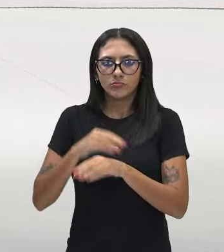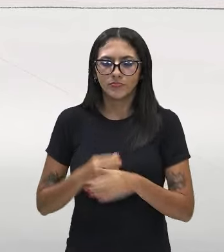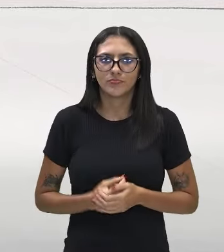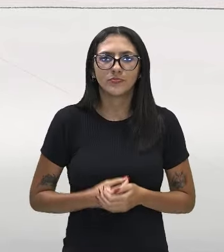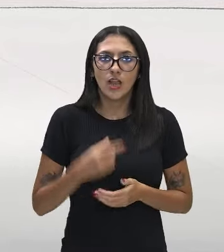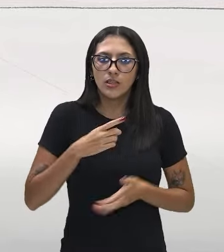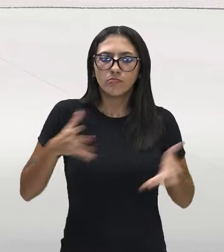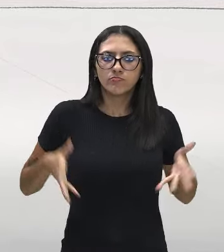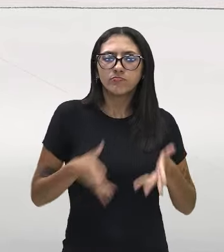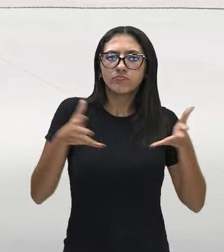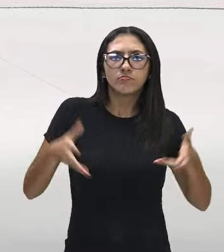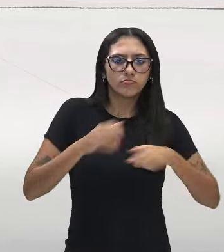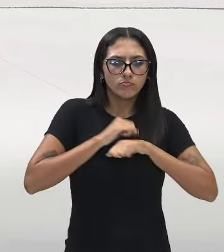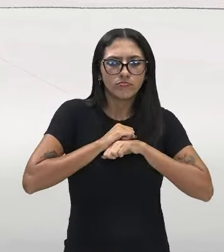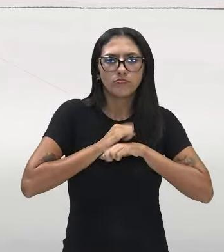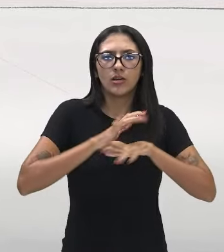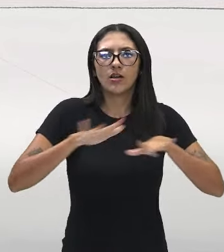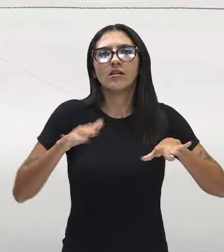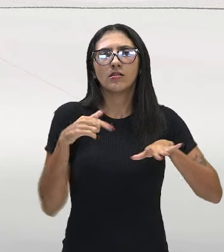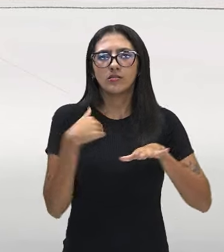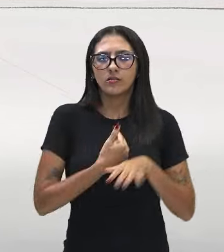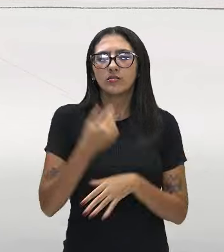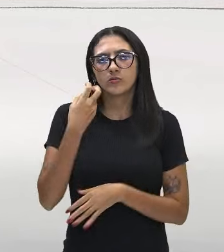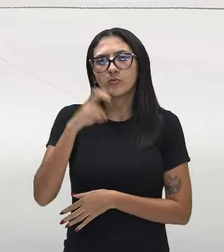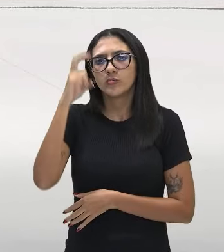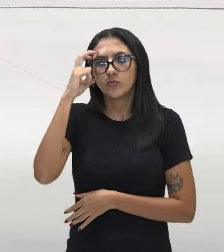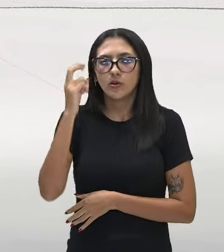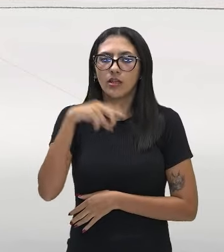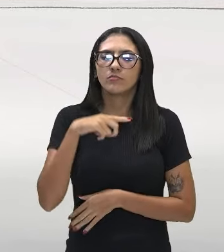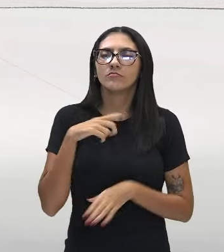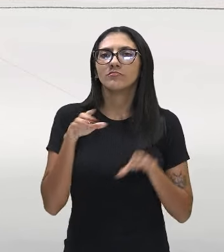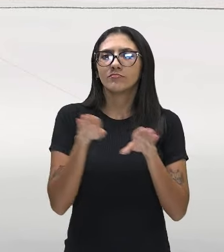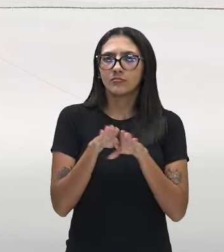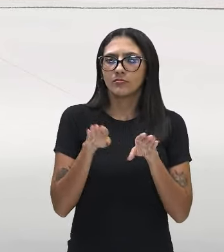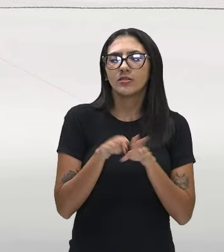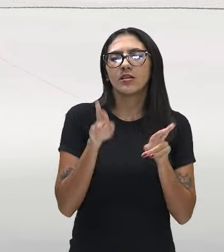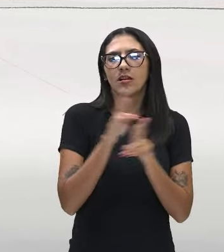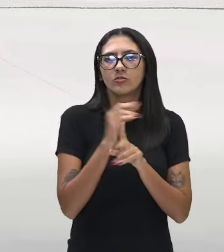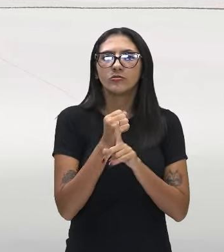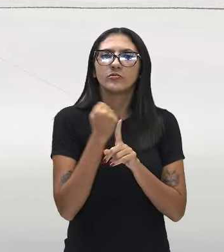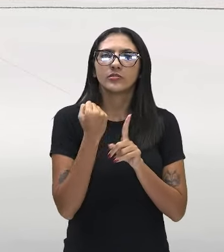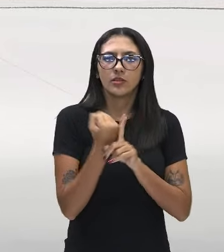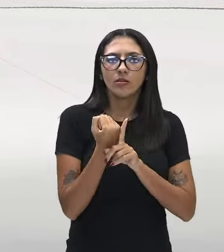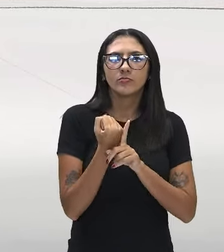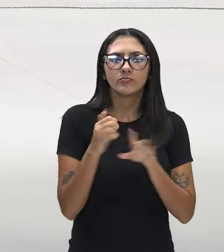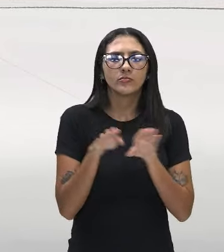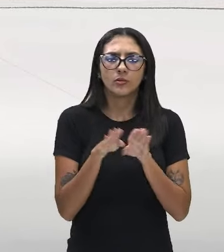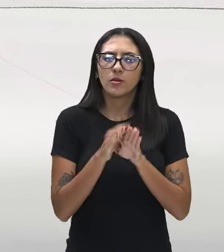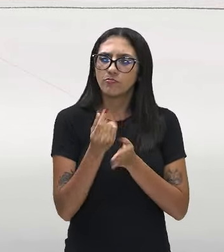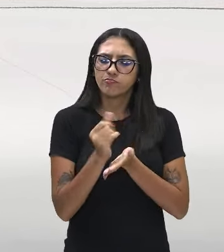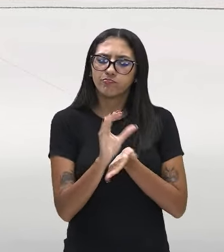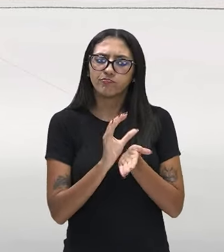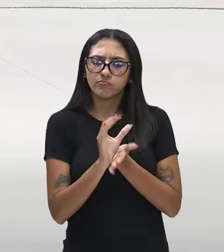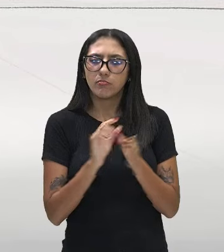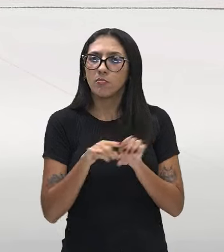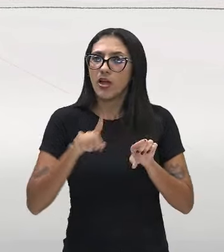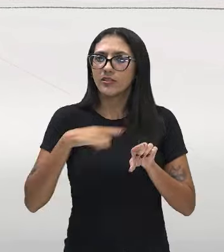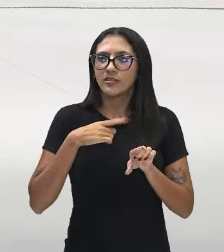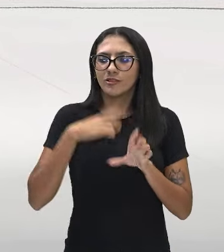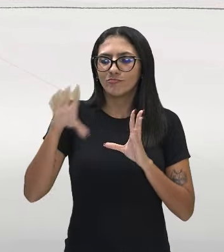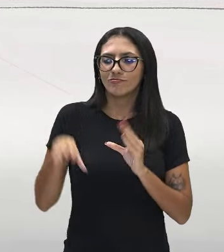cultura, divulgando ainda mais, né? Ele também pensa na parte social, né? Claro, a parte financeira, mas ele está colaborando com a